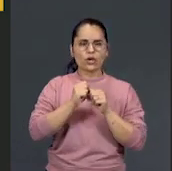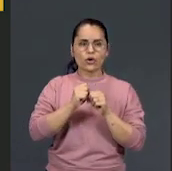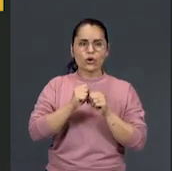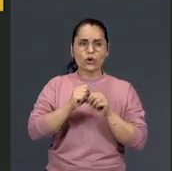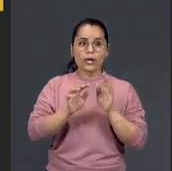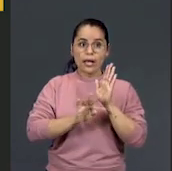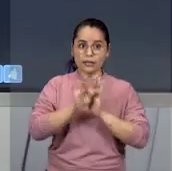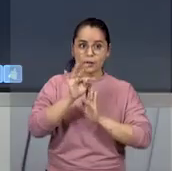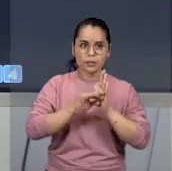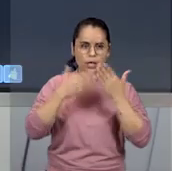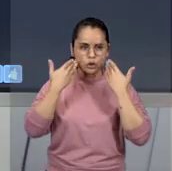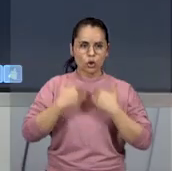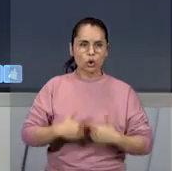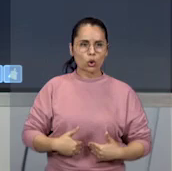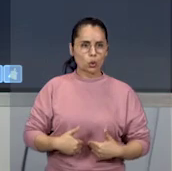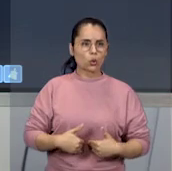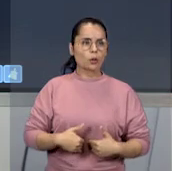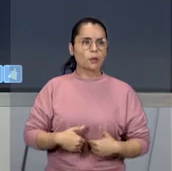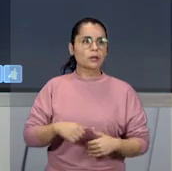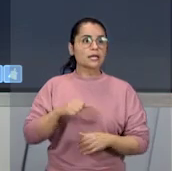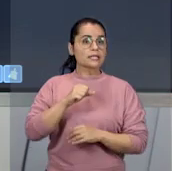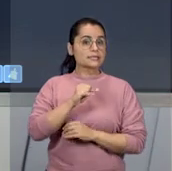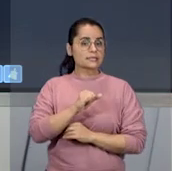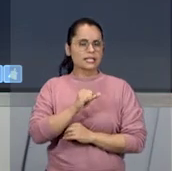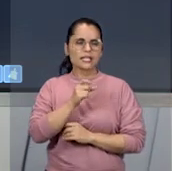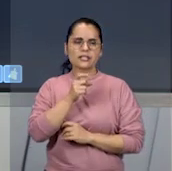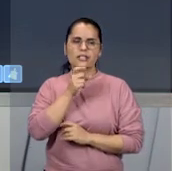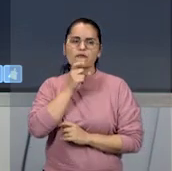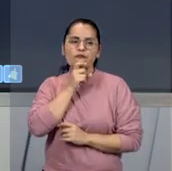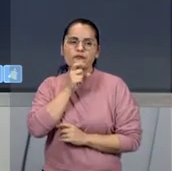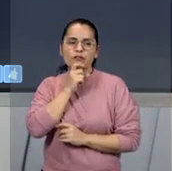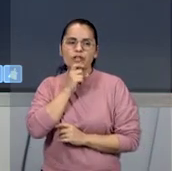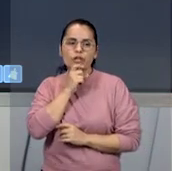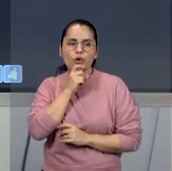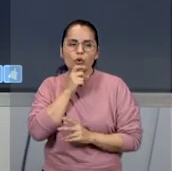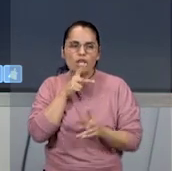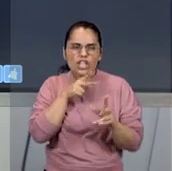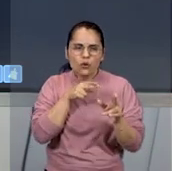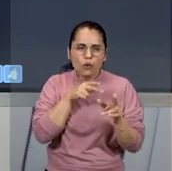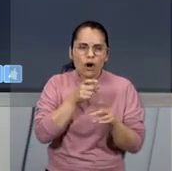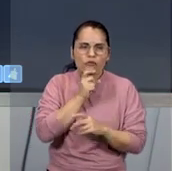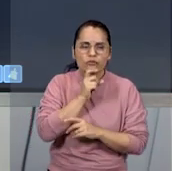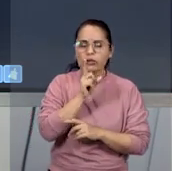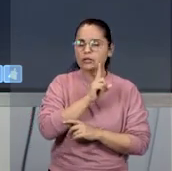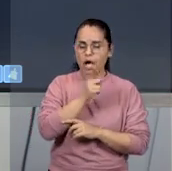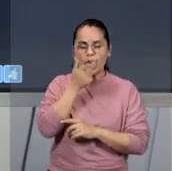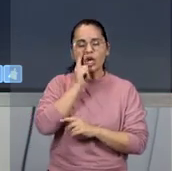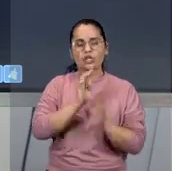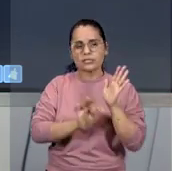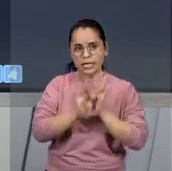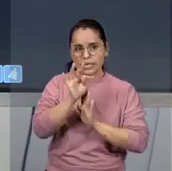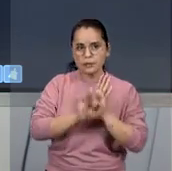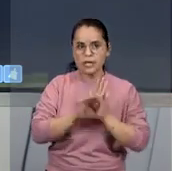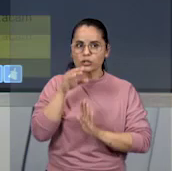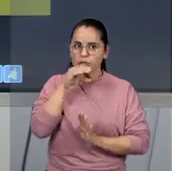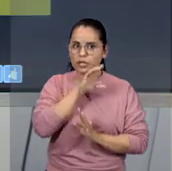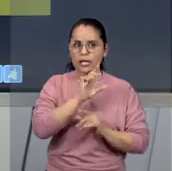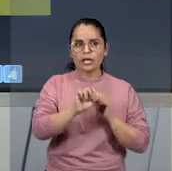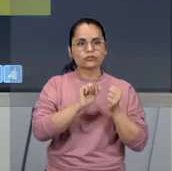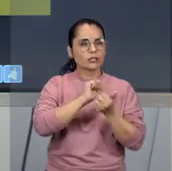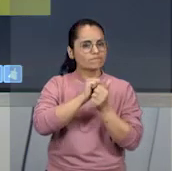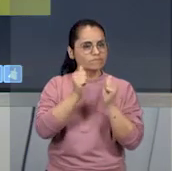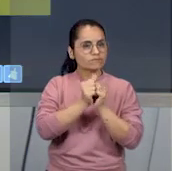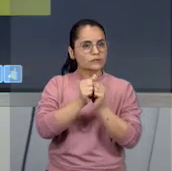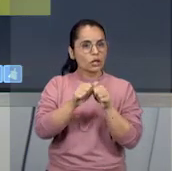do corpo. Se gelar a árvore, a ave não vai gelar também. Ela consegue controlar a temperatura e tem adaptações